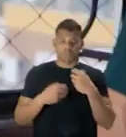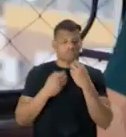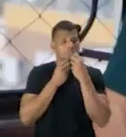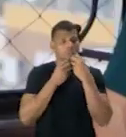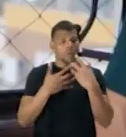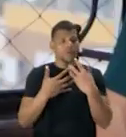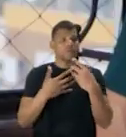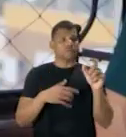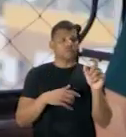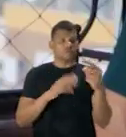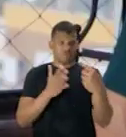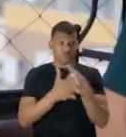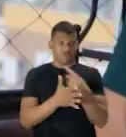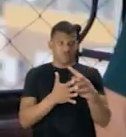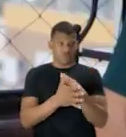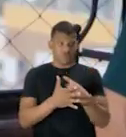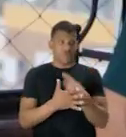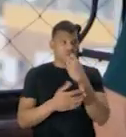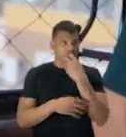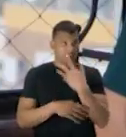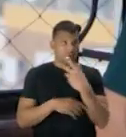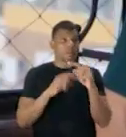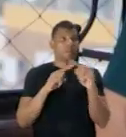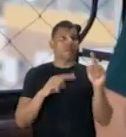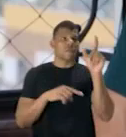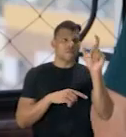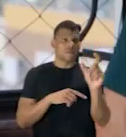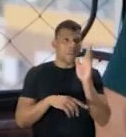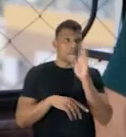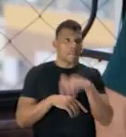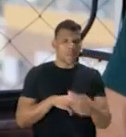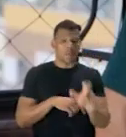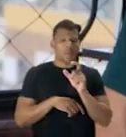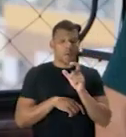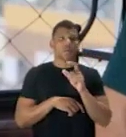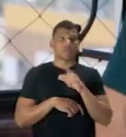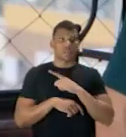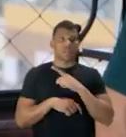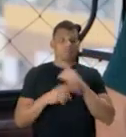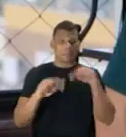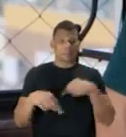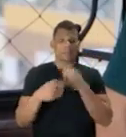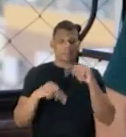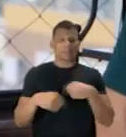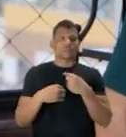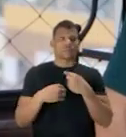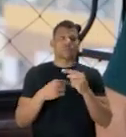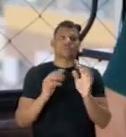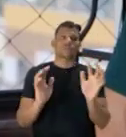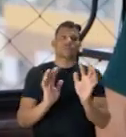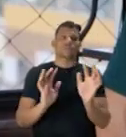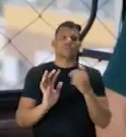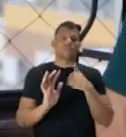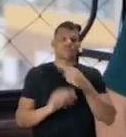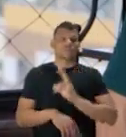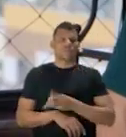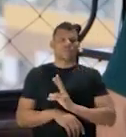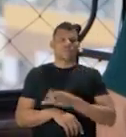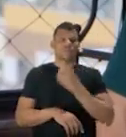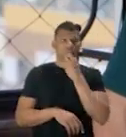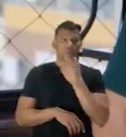Estou bem e tudo está normal, apesar do mal que você me